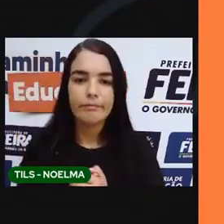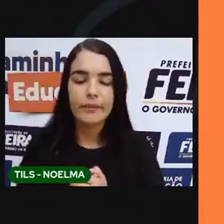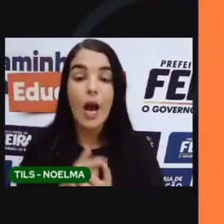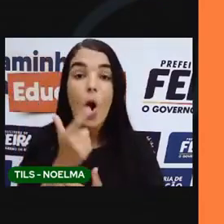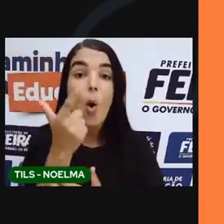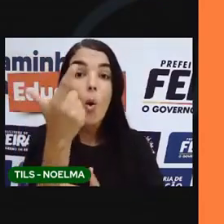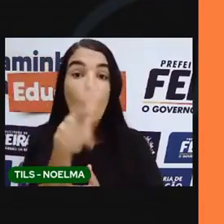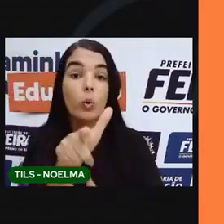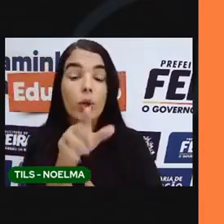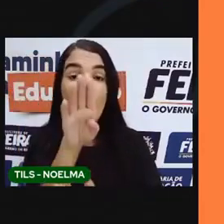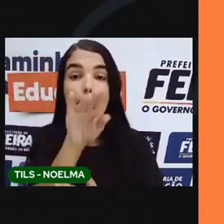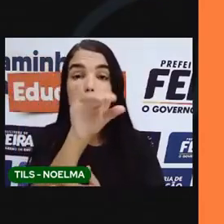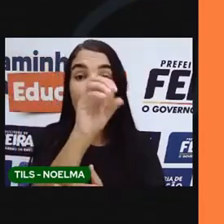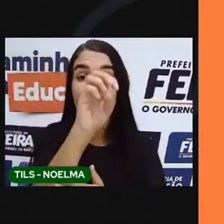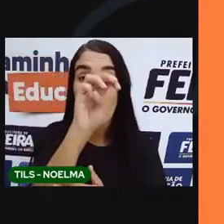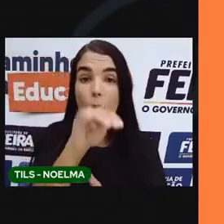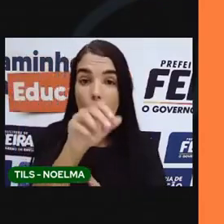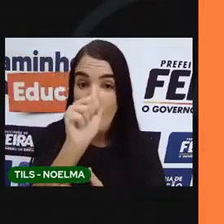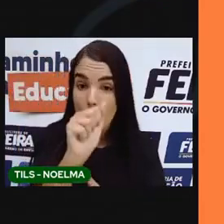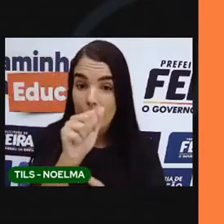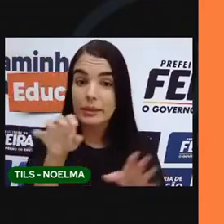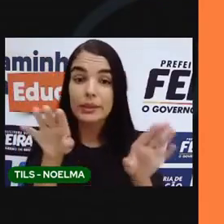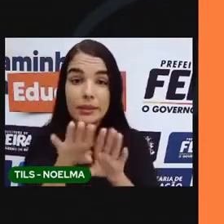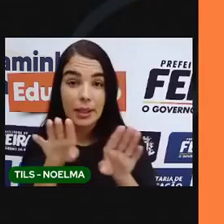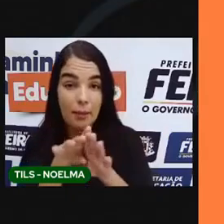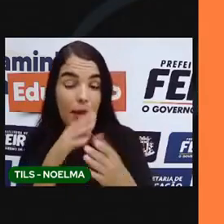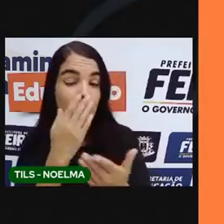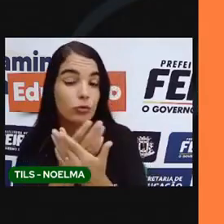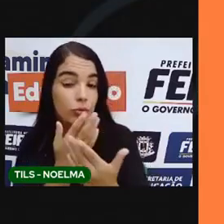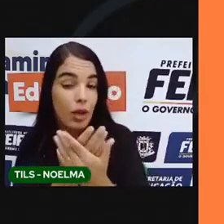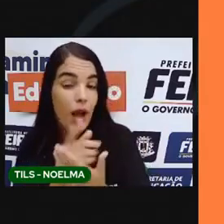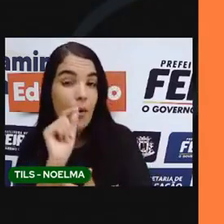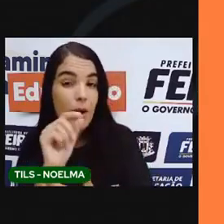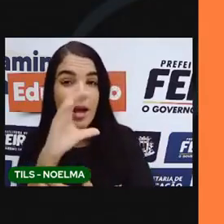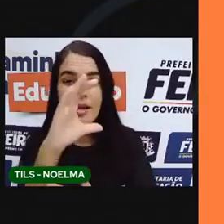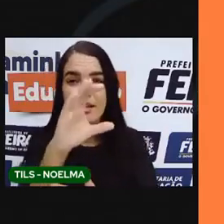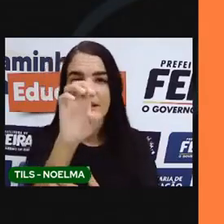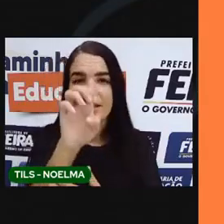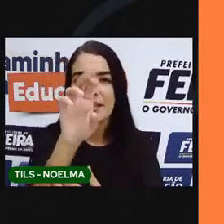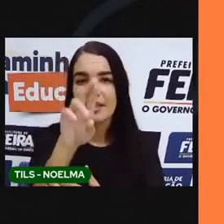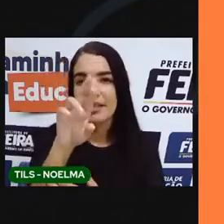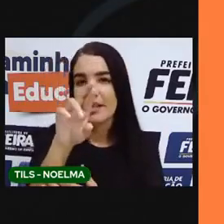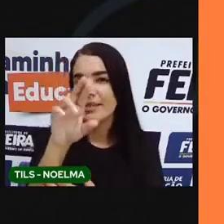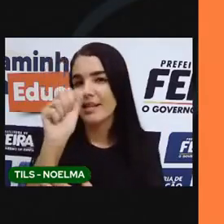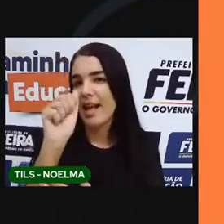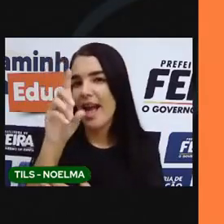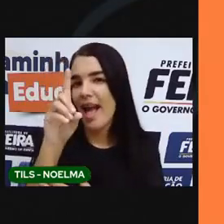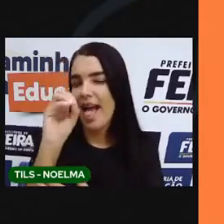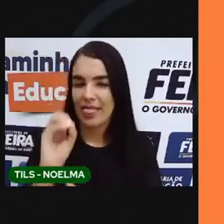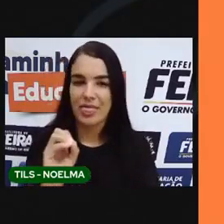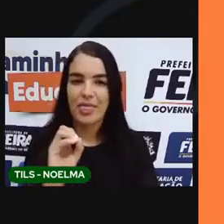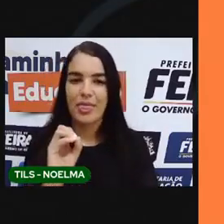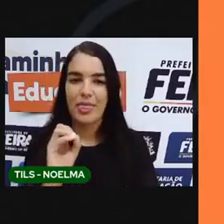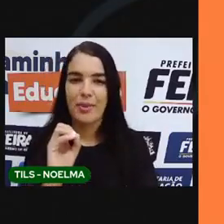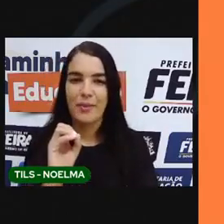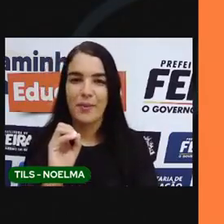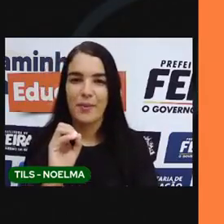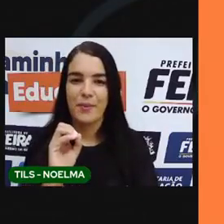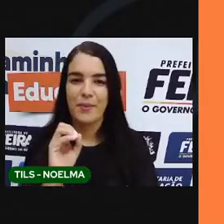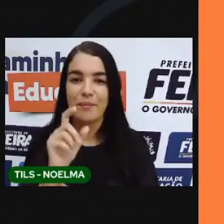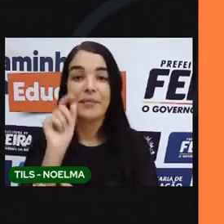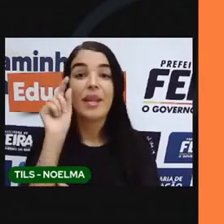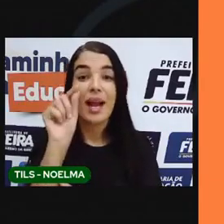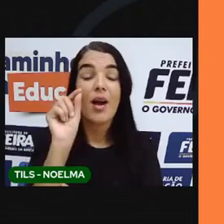Outro bioma que nós vamos também estudar, que é outro bioma brasileiro, é o Cerrado.